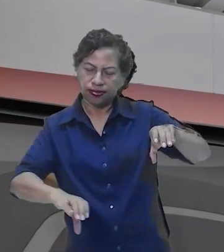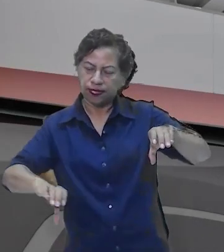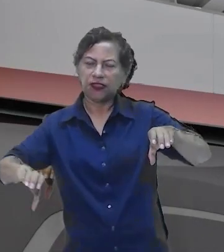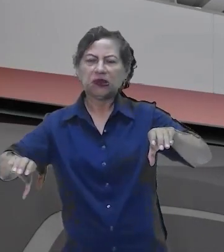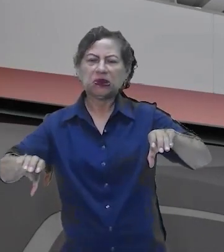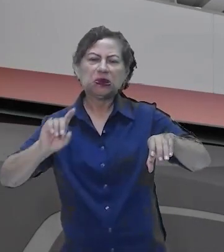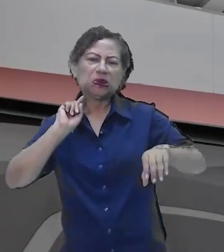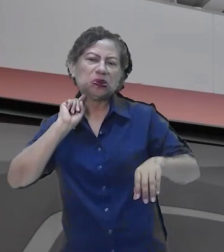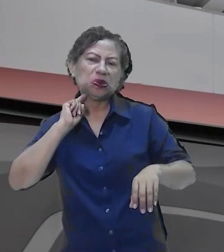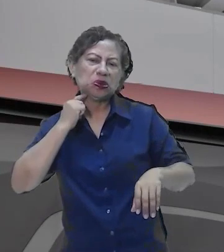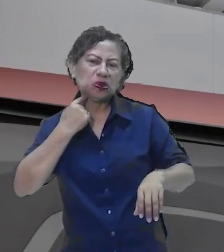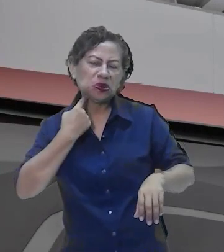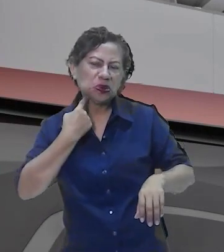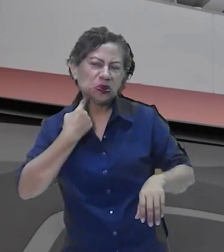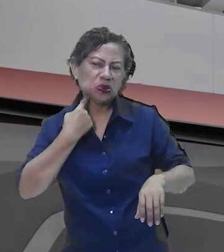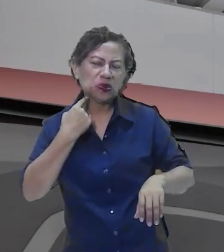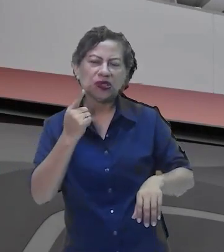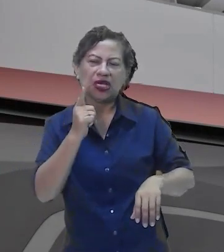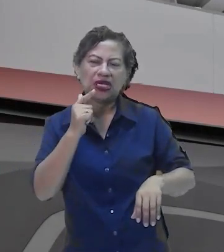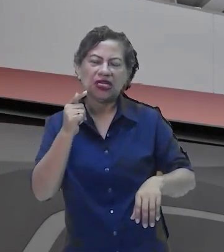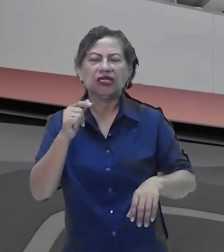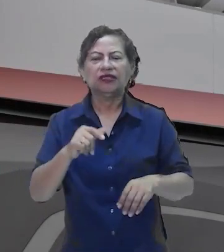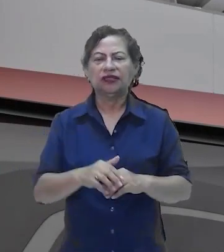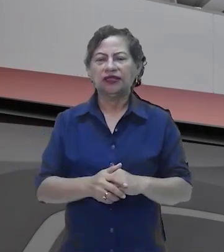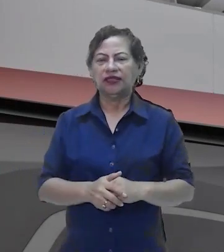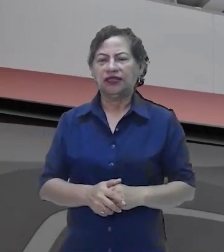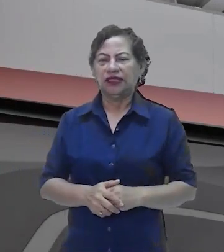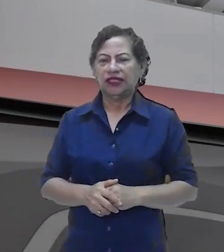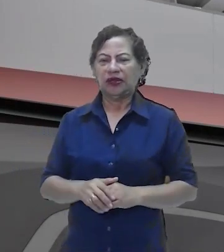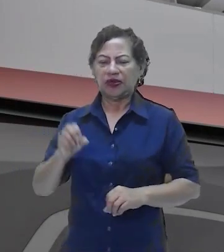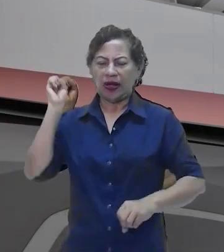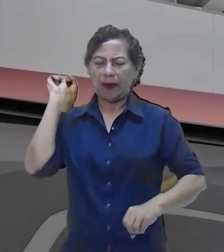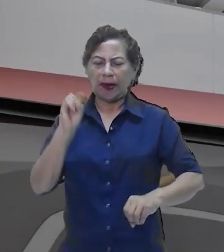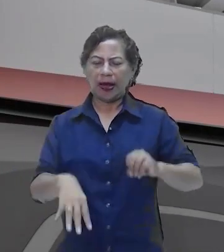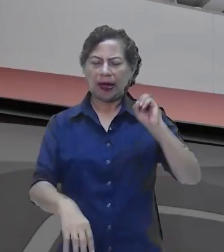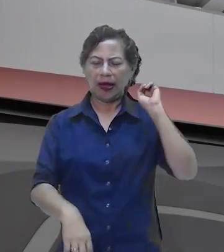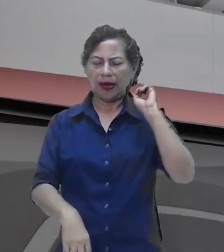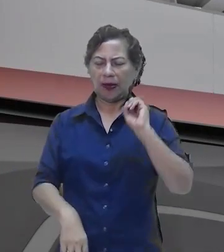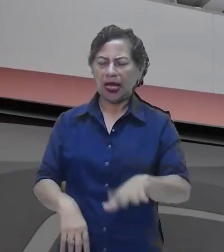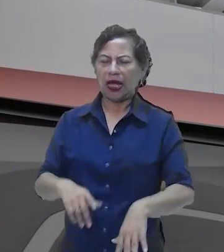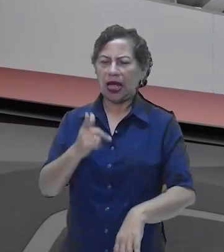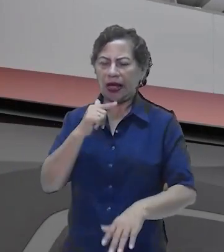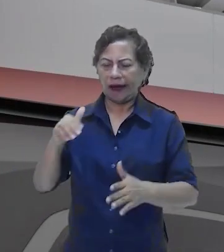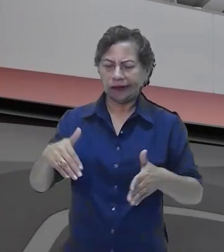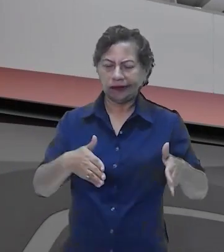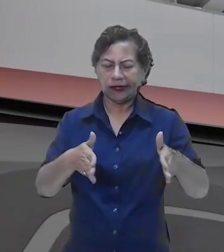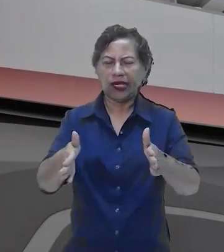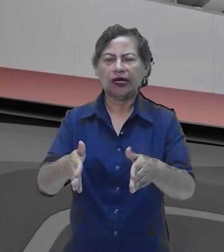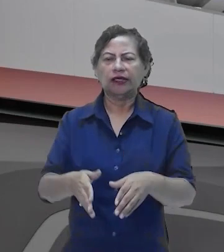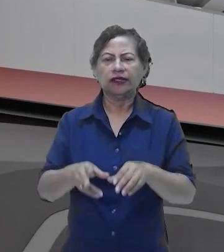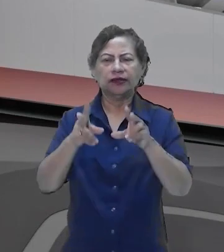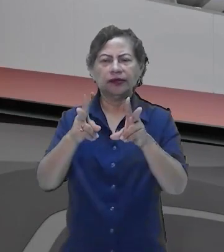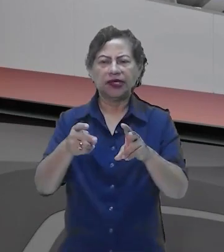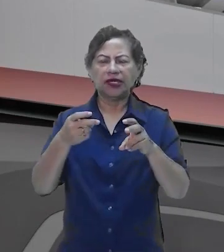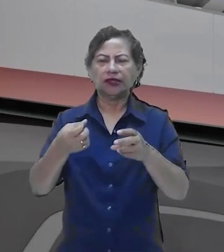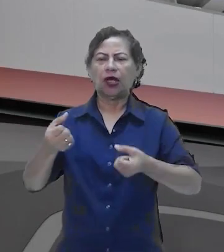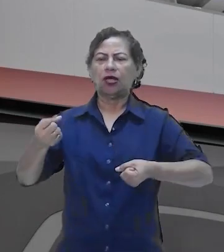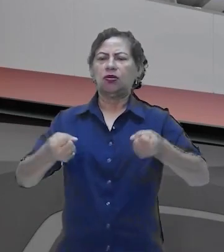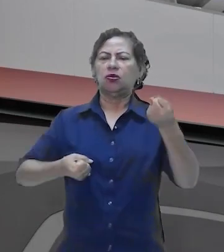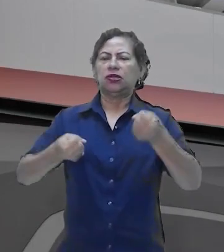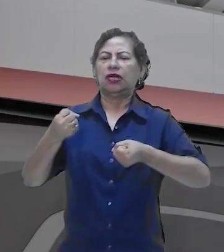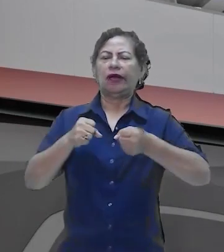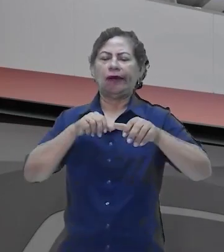pelo rio, a gente vê os automóveis nas avenidas e as avenidas